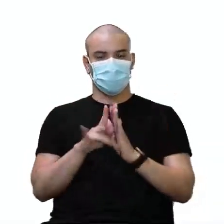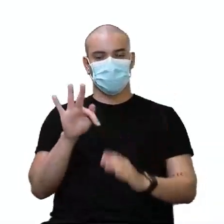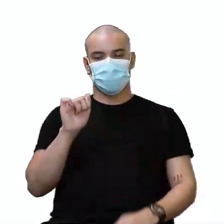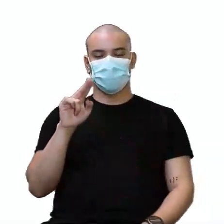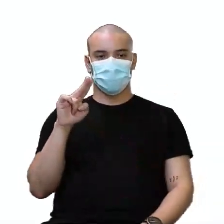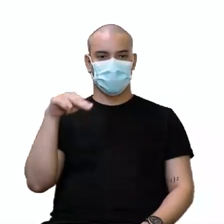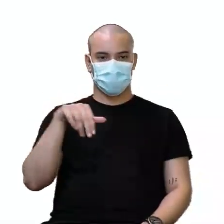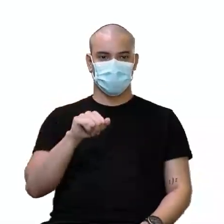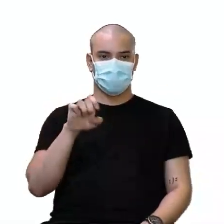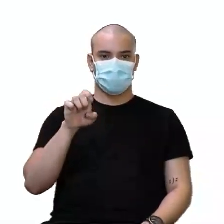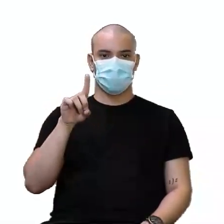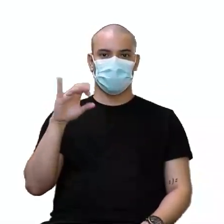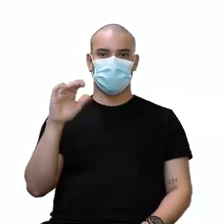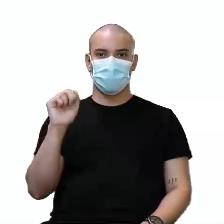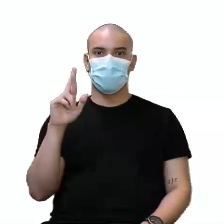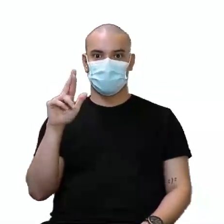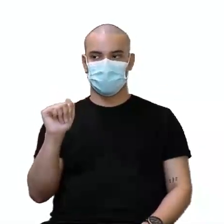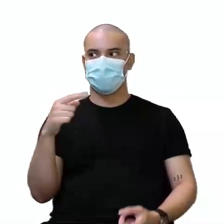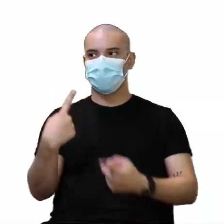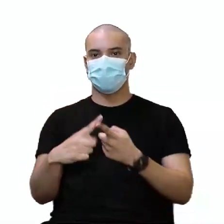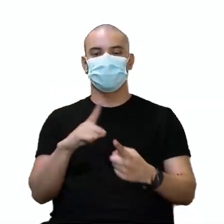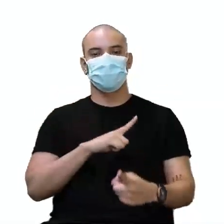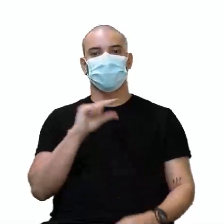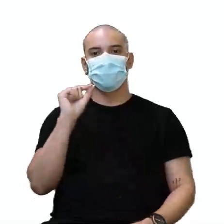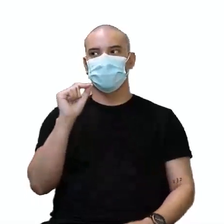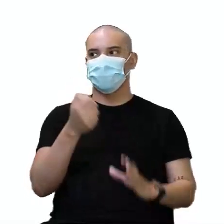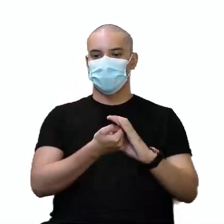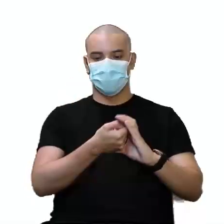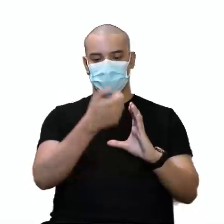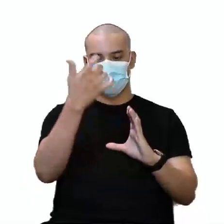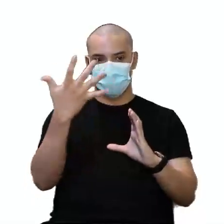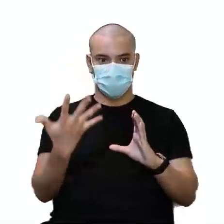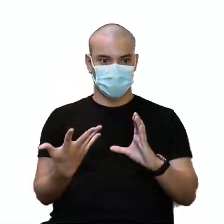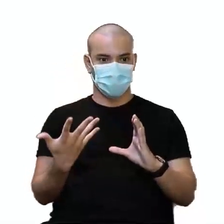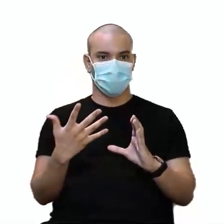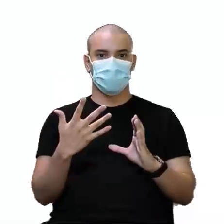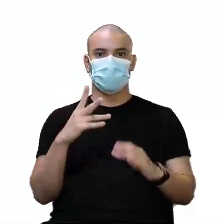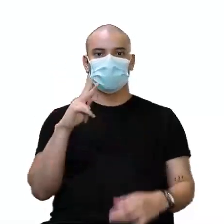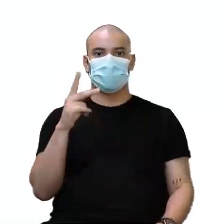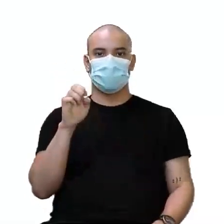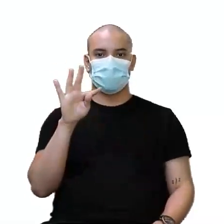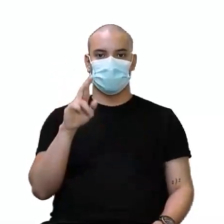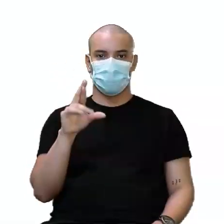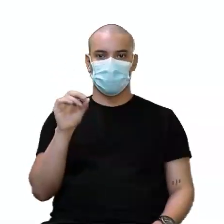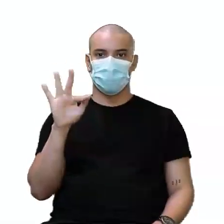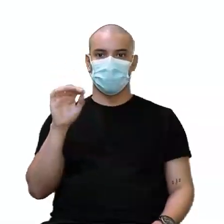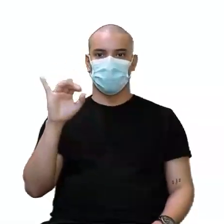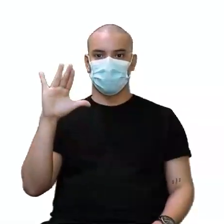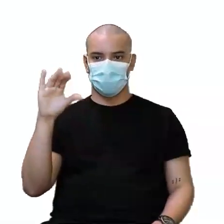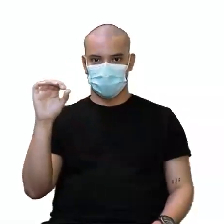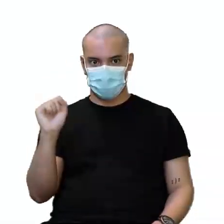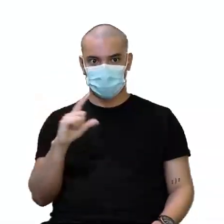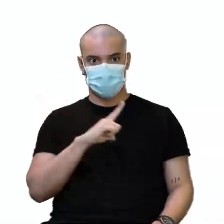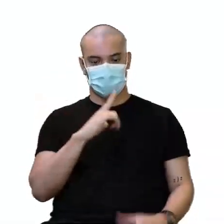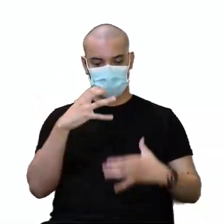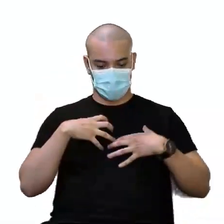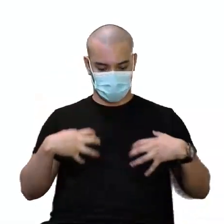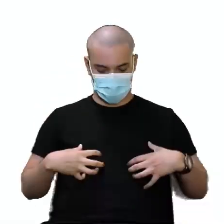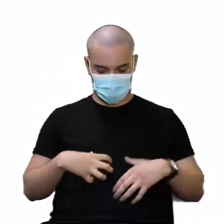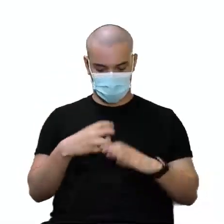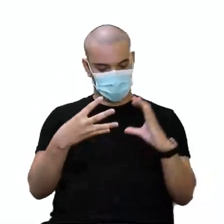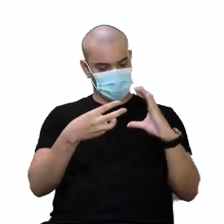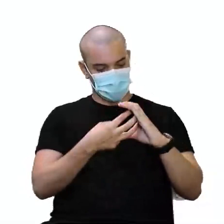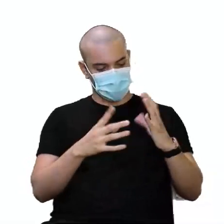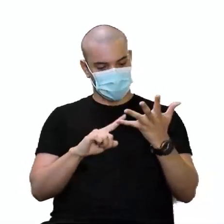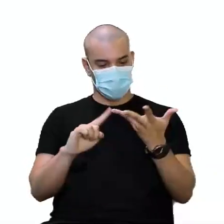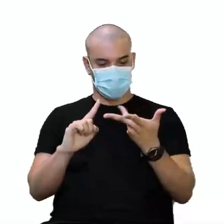de Ediacara, né? Que tem aquela característica de serem heterotróficos, de terem uma célula com as 3 partes constituintes de